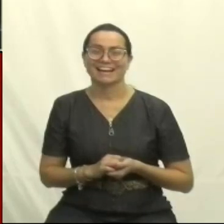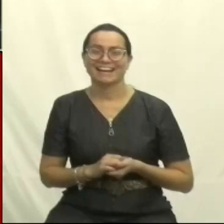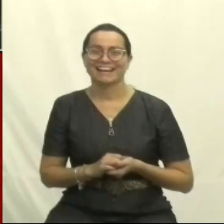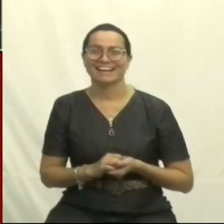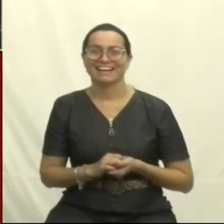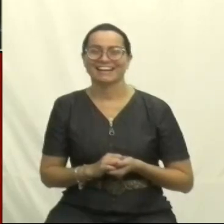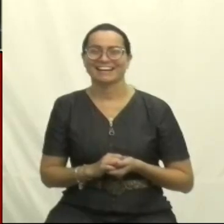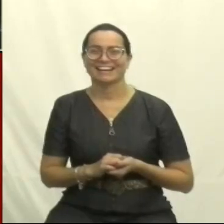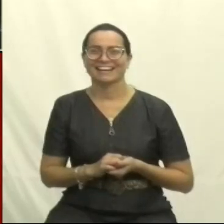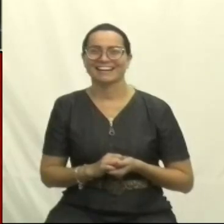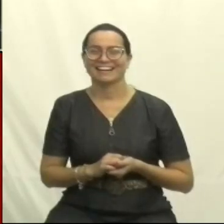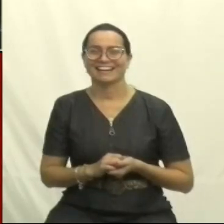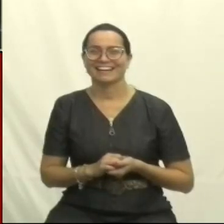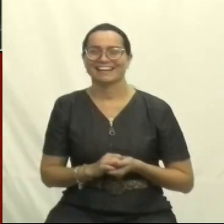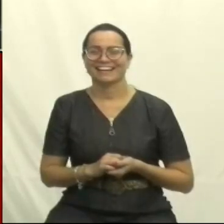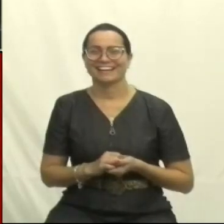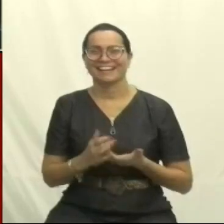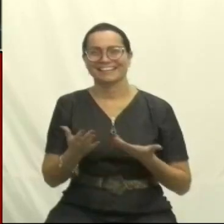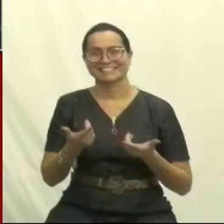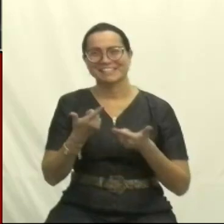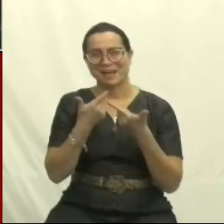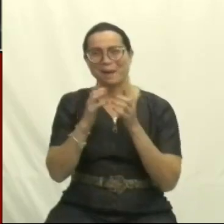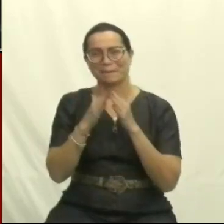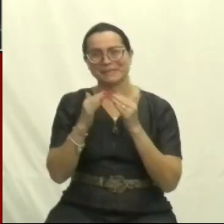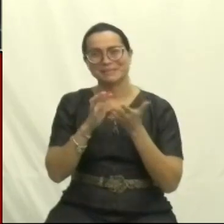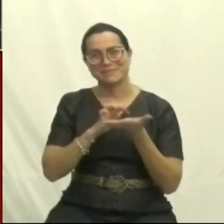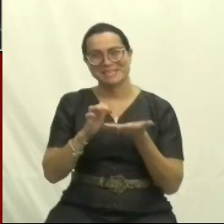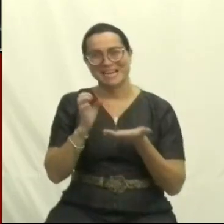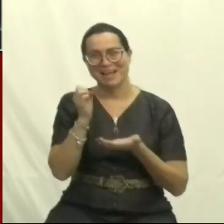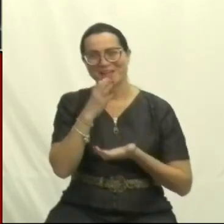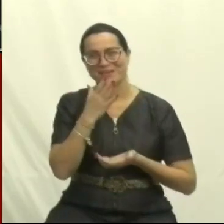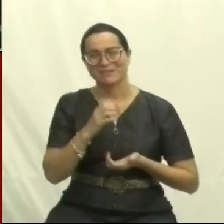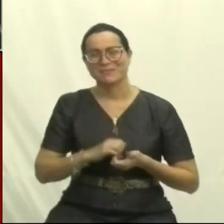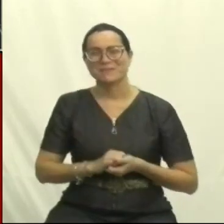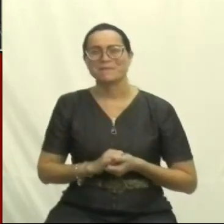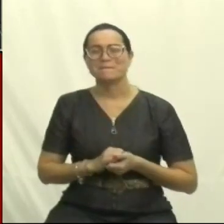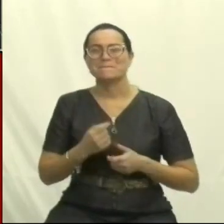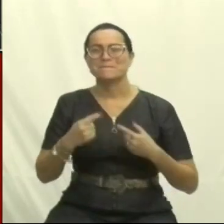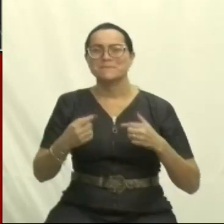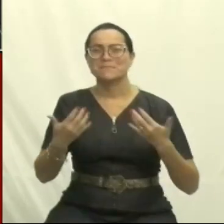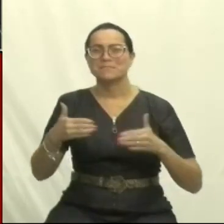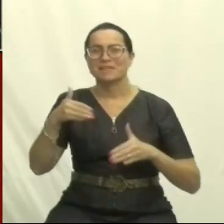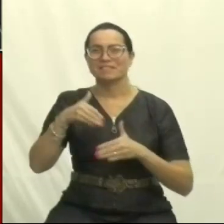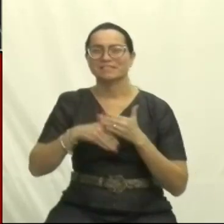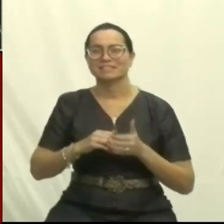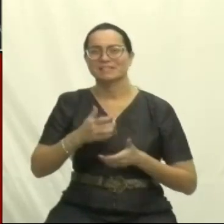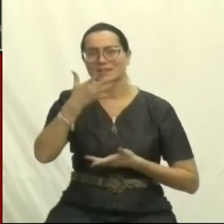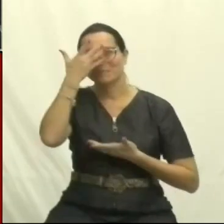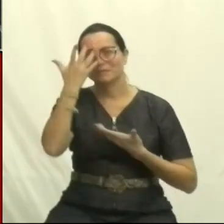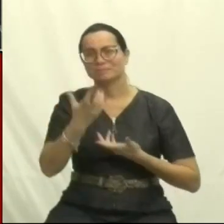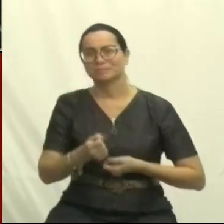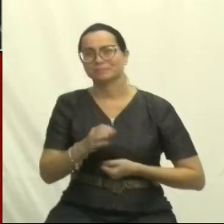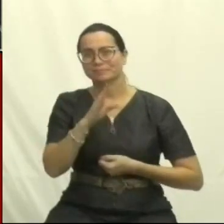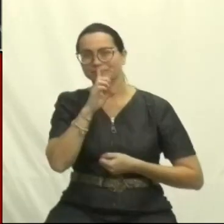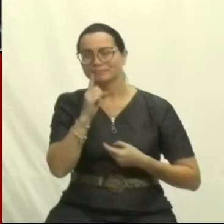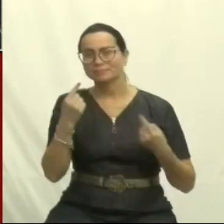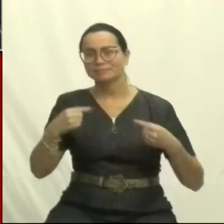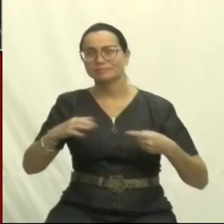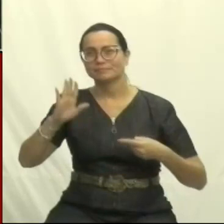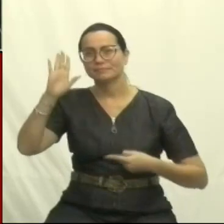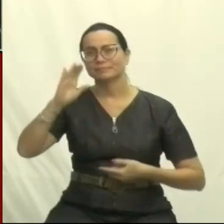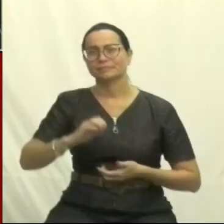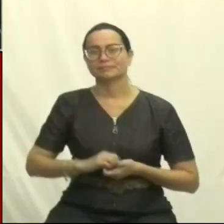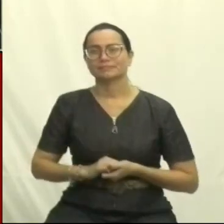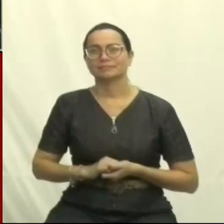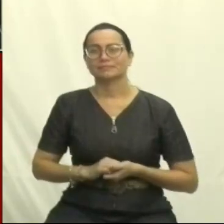O requerimento continua em discussão. Não havendo quem queira discutir, está em votação. Os favoráveis permaneçam como estão, os contrários